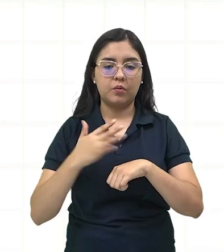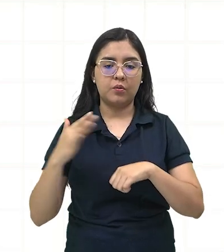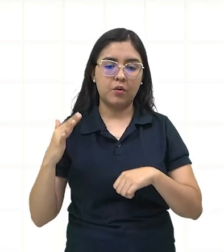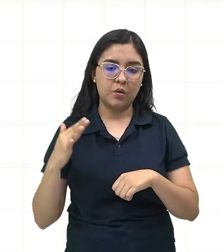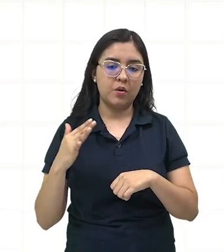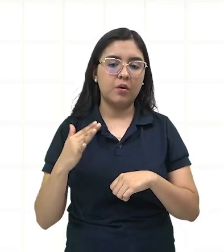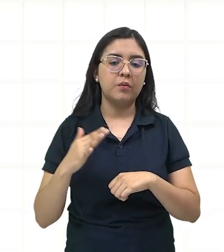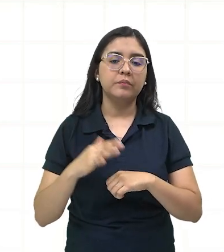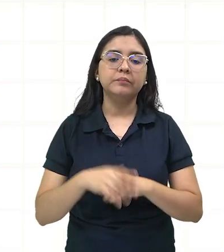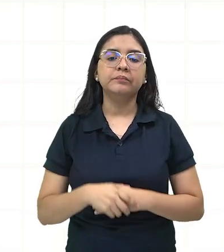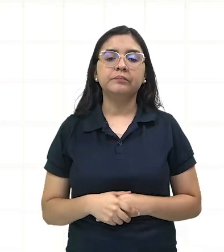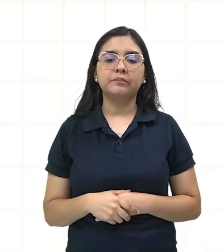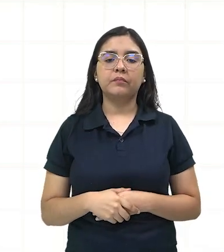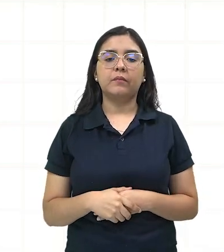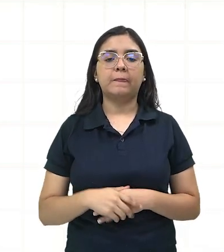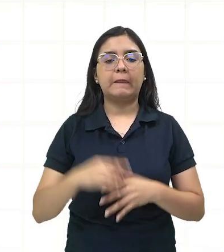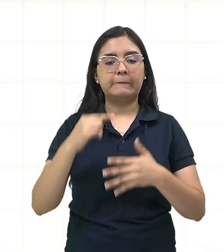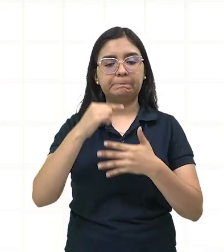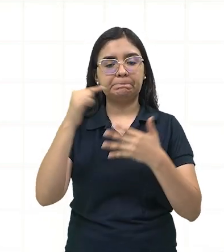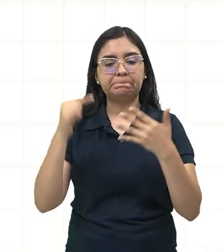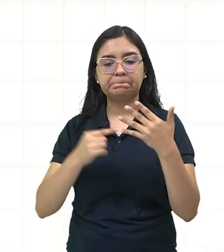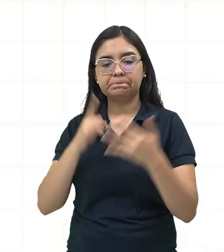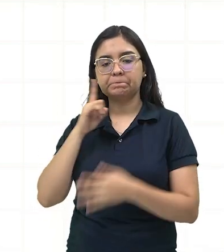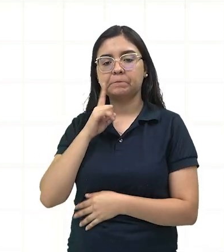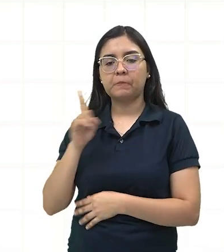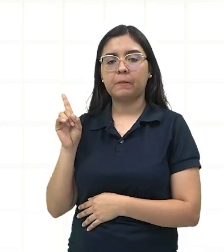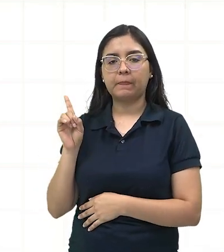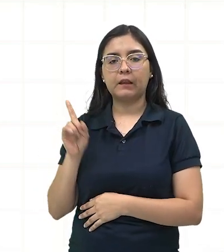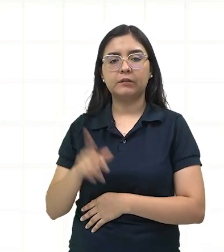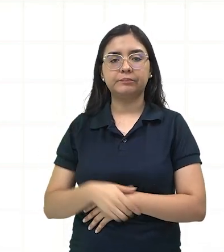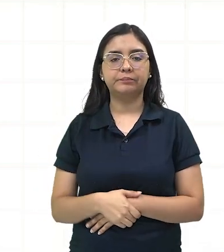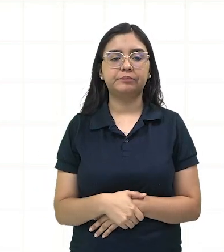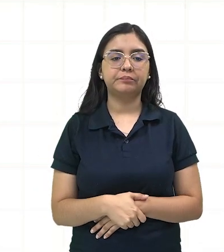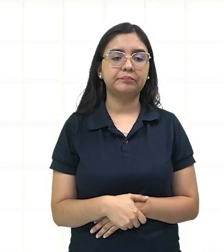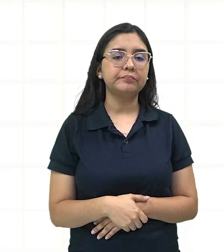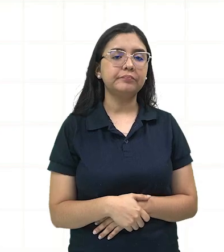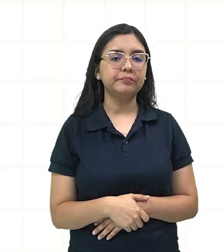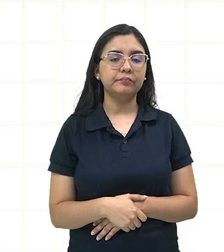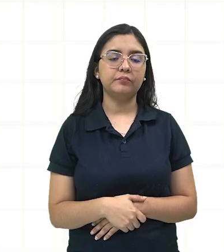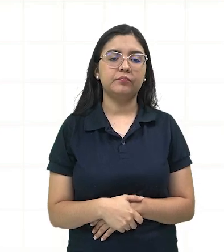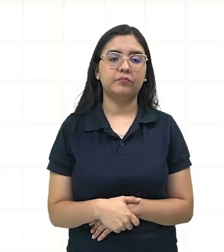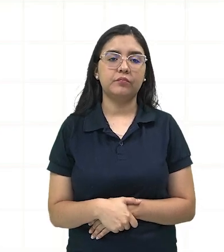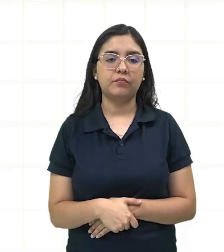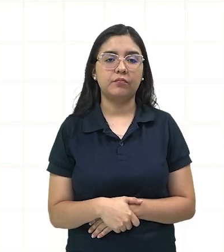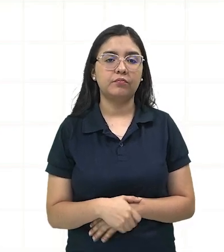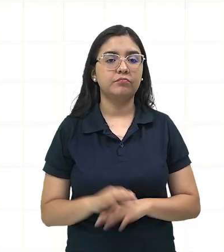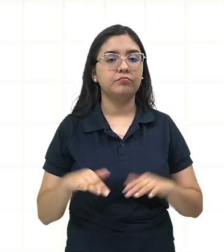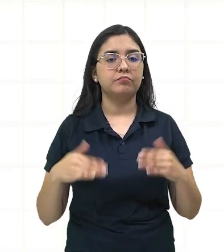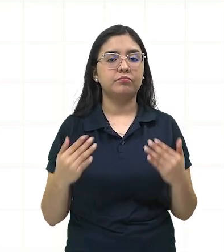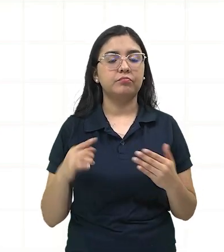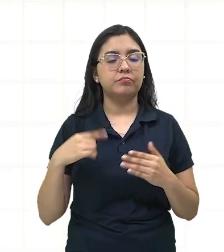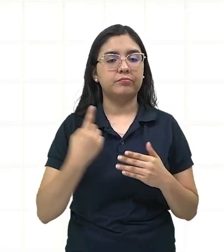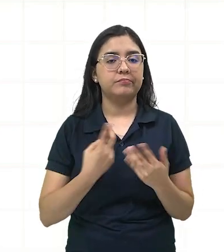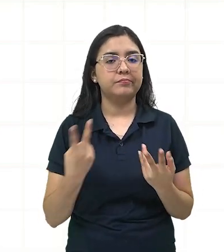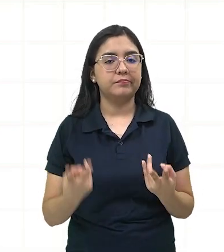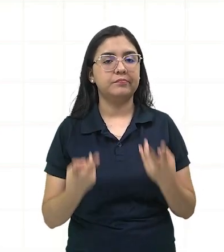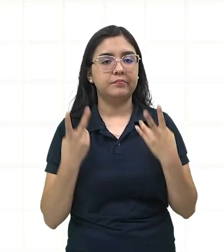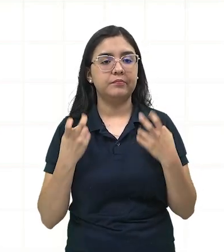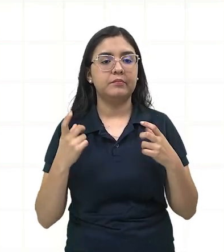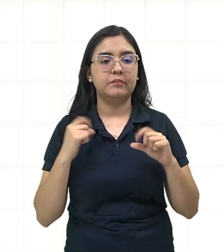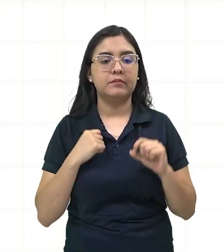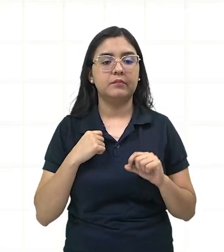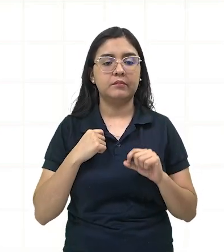zinco, níquel, urânio, ouro, prata e também o ferro. Então, o que a gente vai verificar, esses